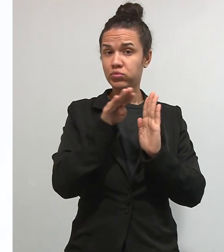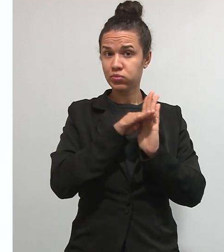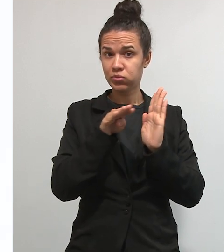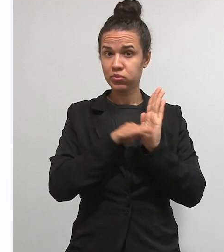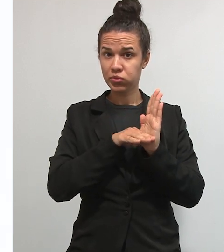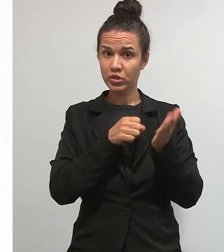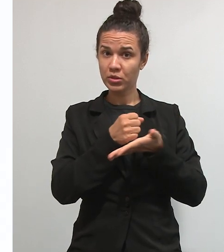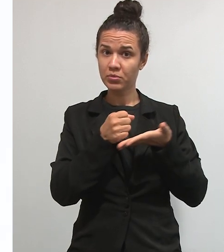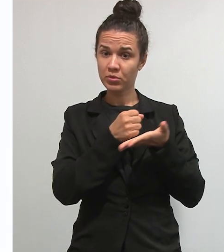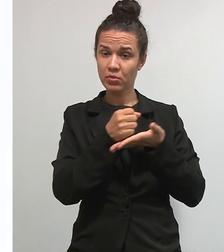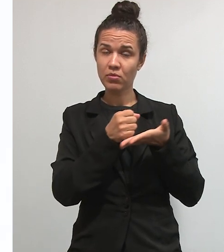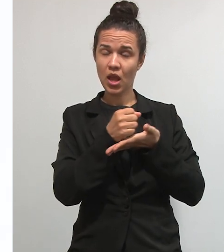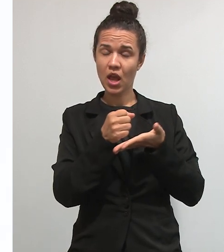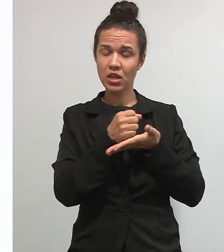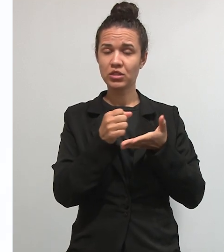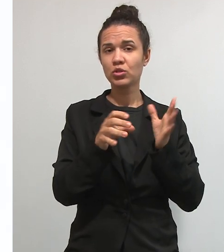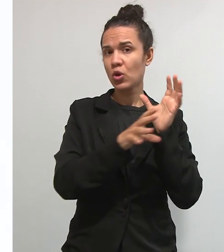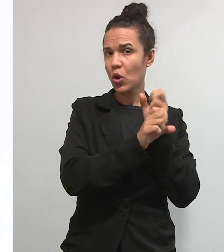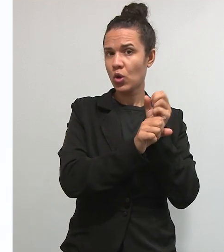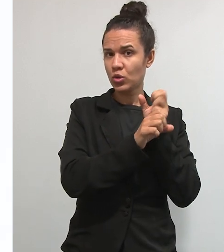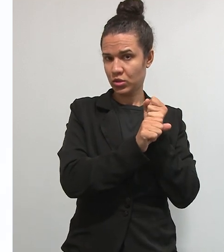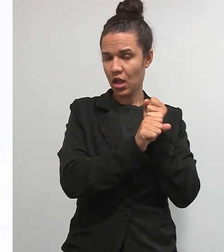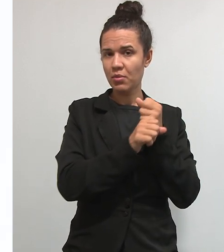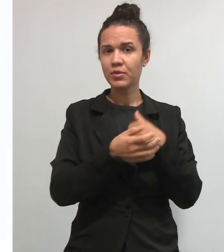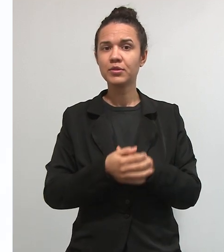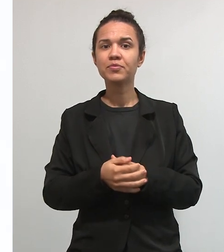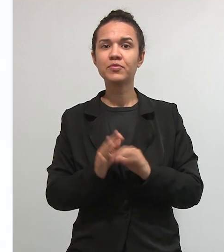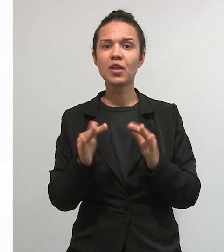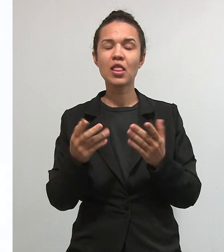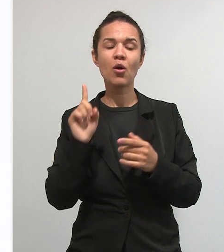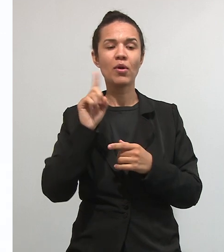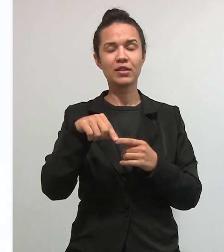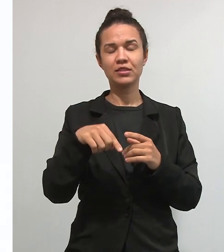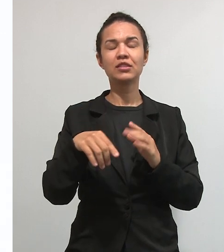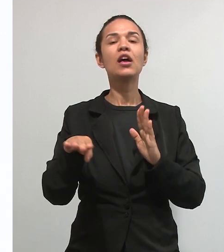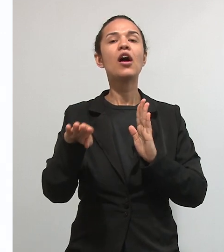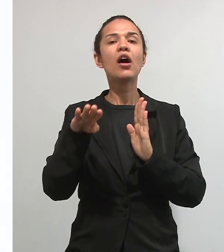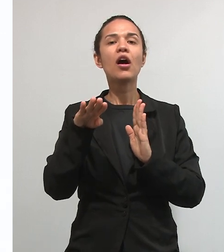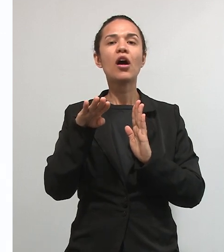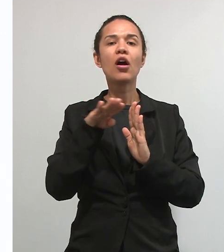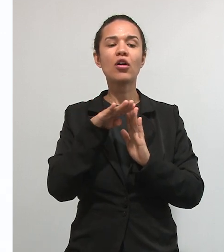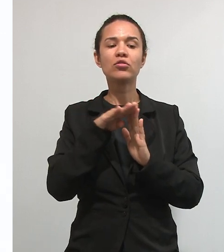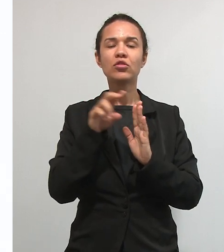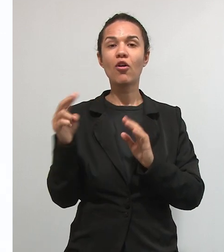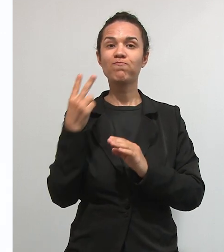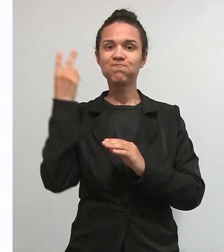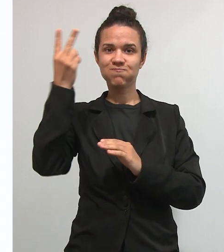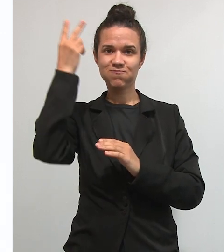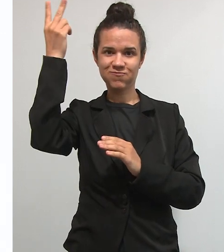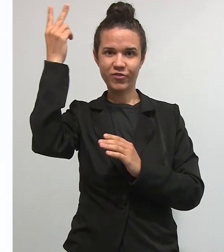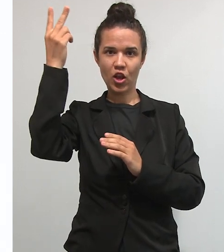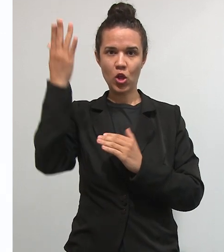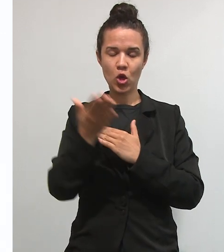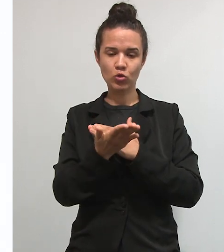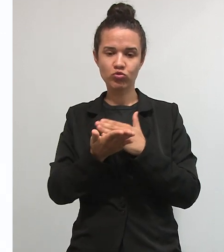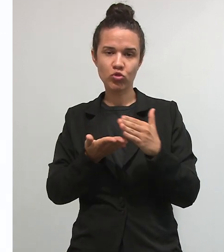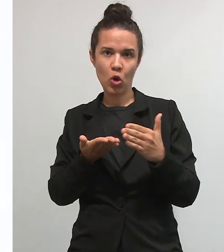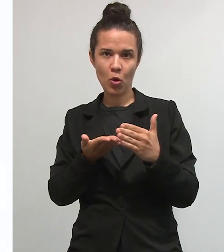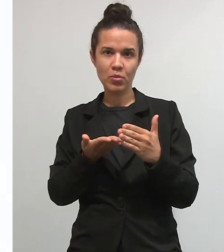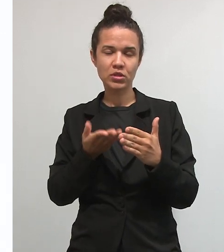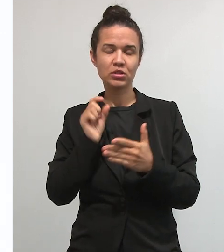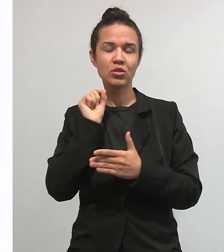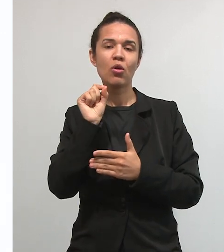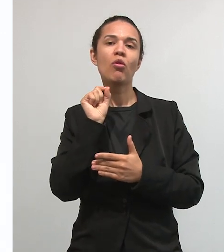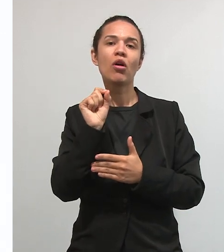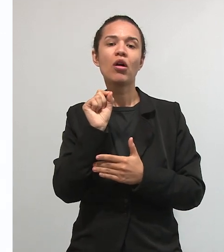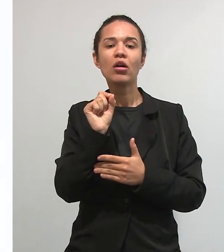Tem um princípio aqui regido pelo valor original. O que é o registro pelo valor original?